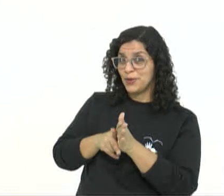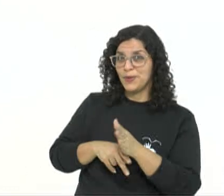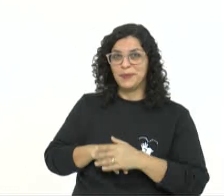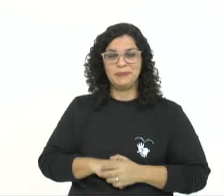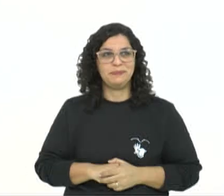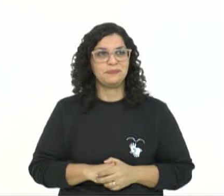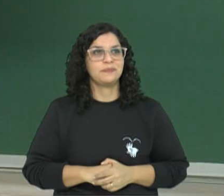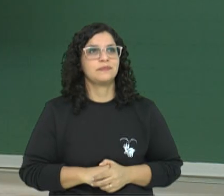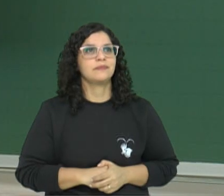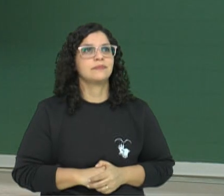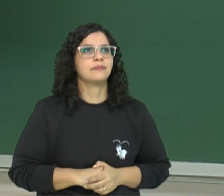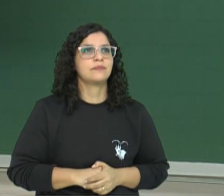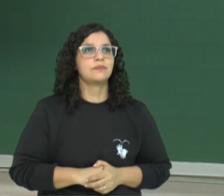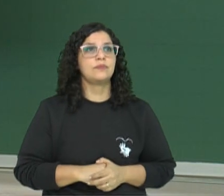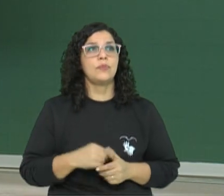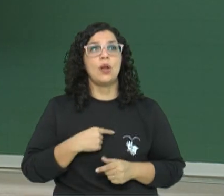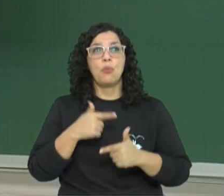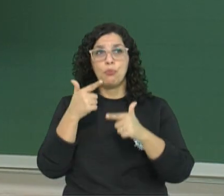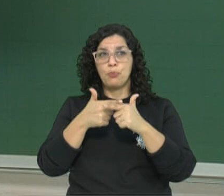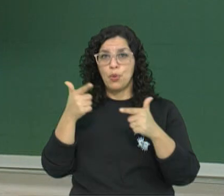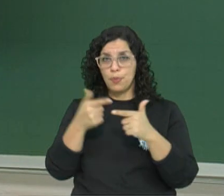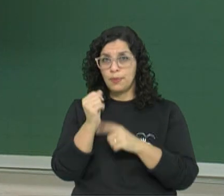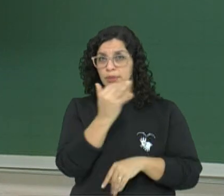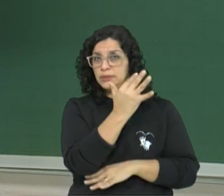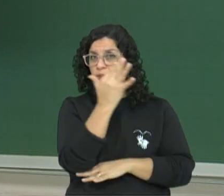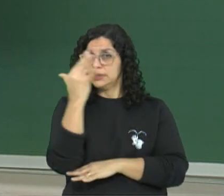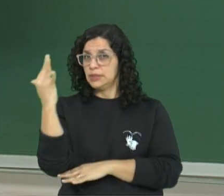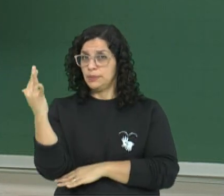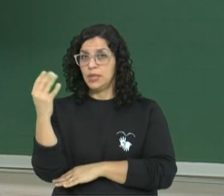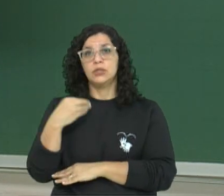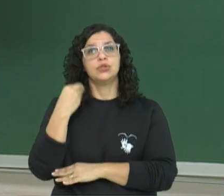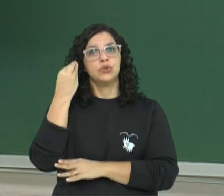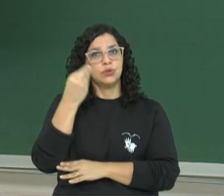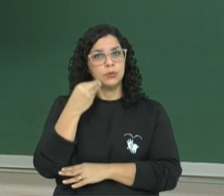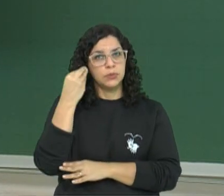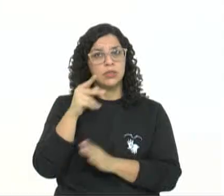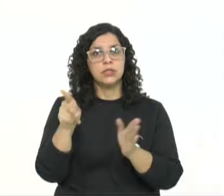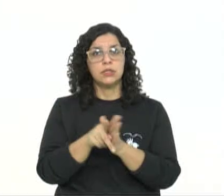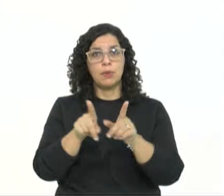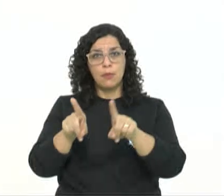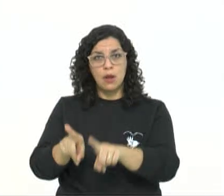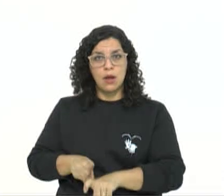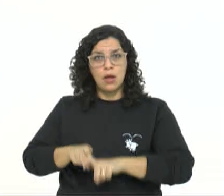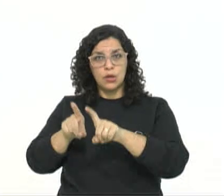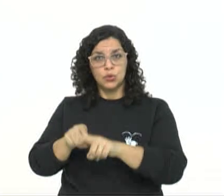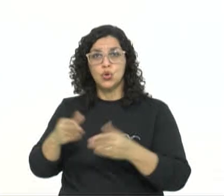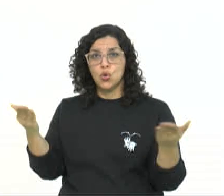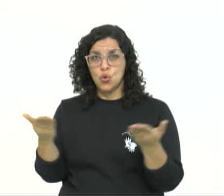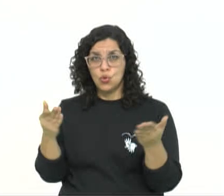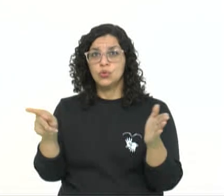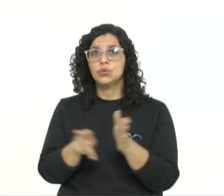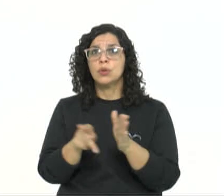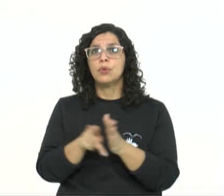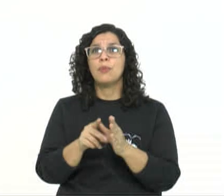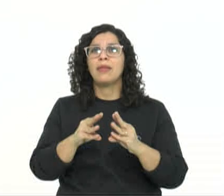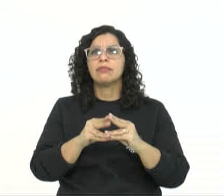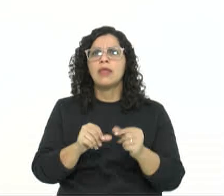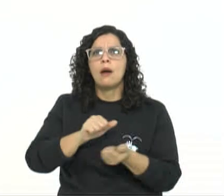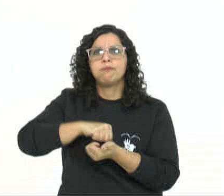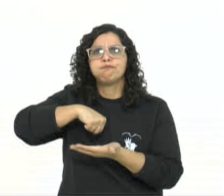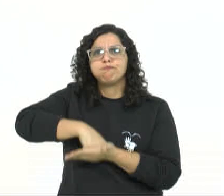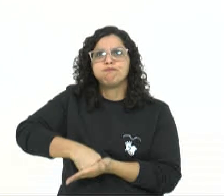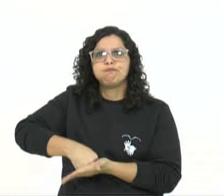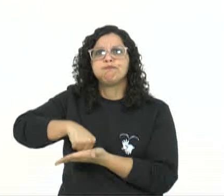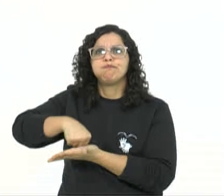certo? Um dos problemas ambientais vivenciados pela agricultura hoje em dia é a compactação do